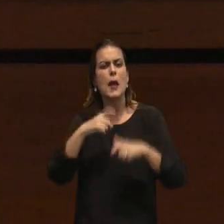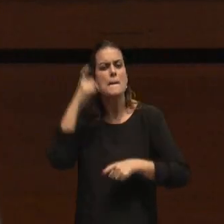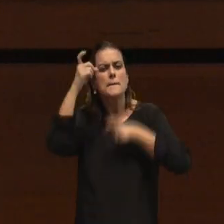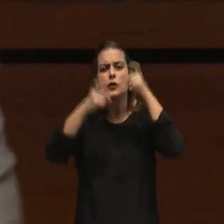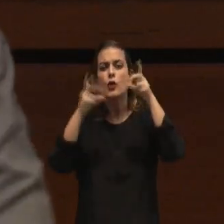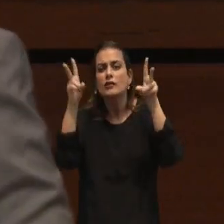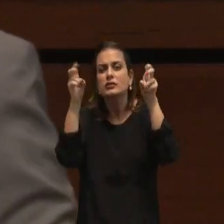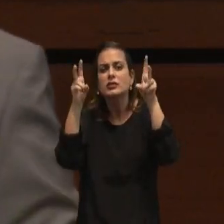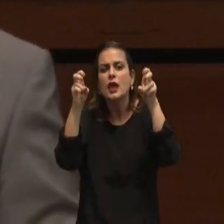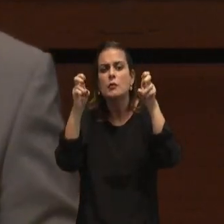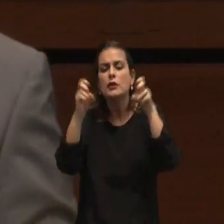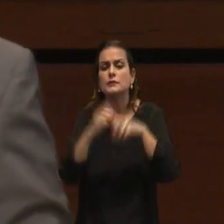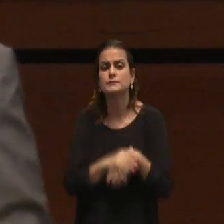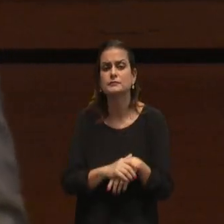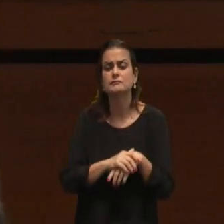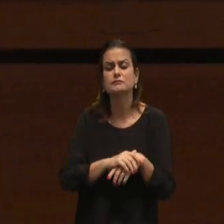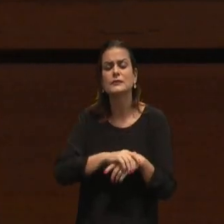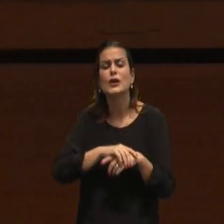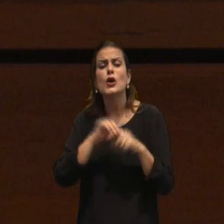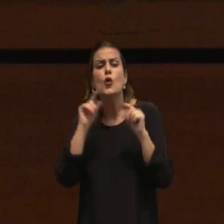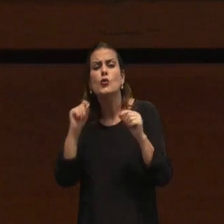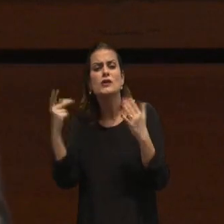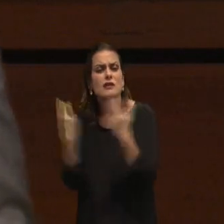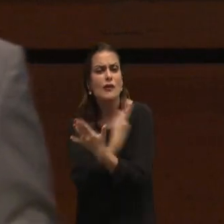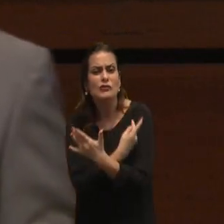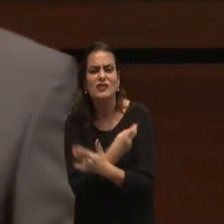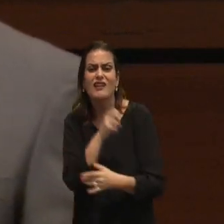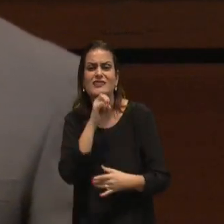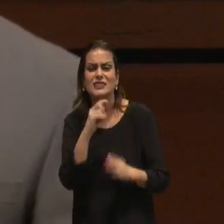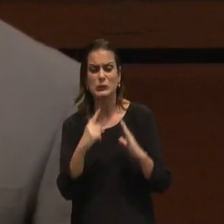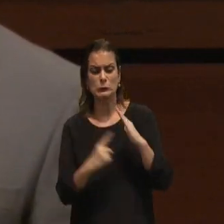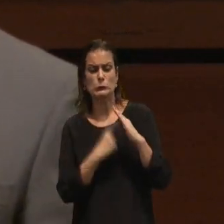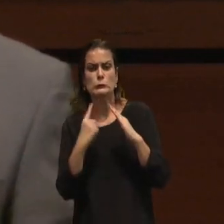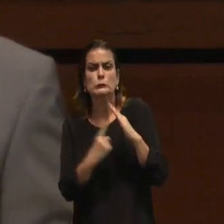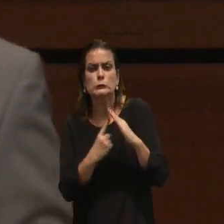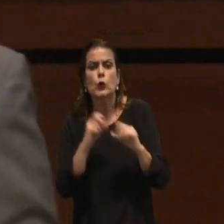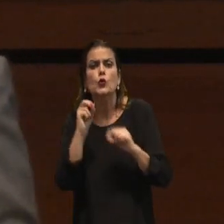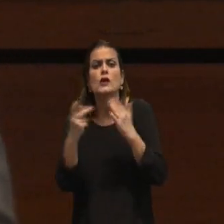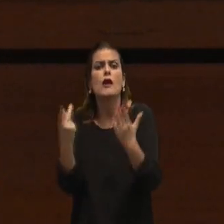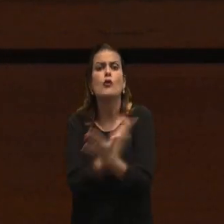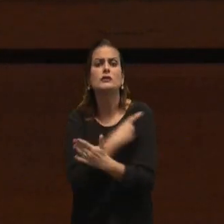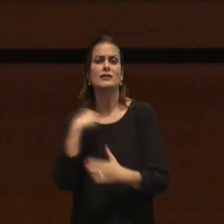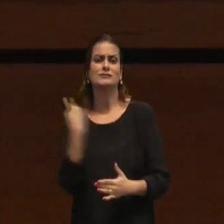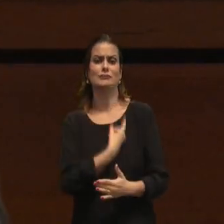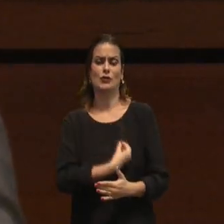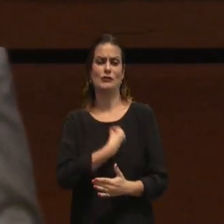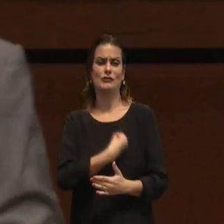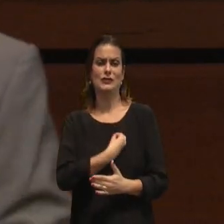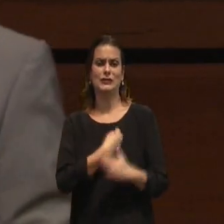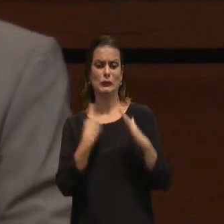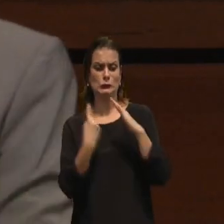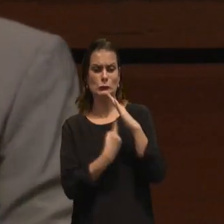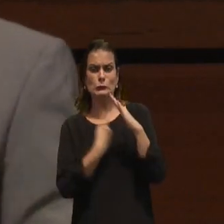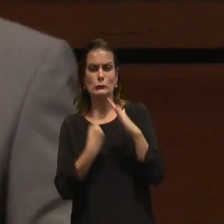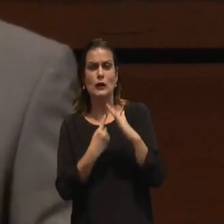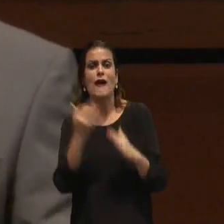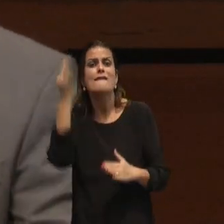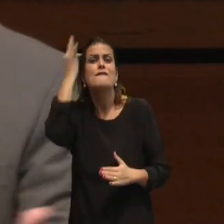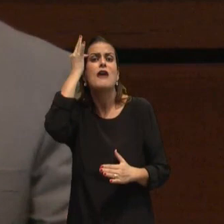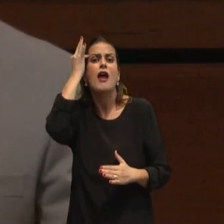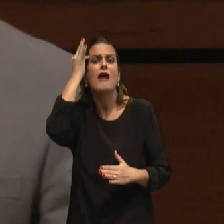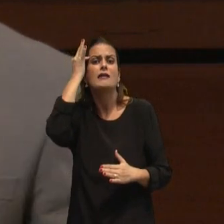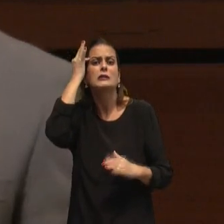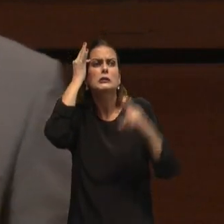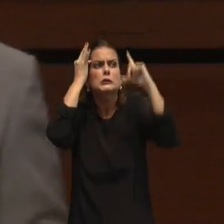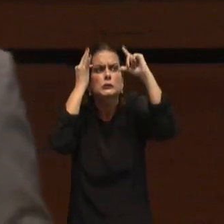tema no outro lado da moeda, pensando a respeito deste tema, os perigos do isolamento social para a fé cristã. E